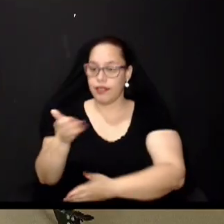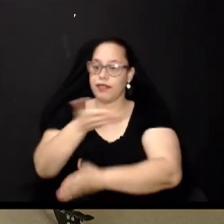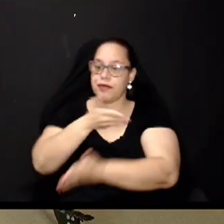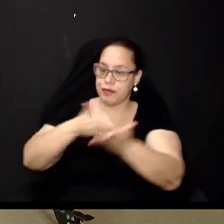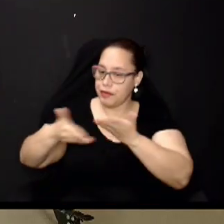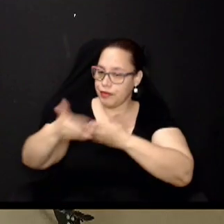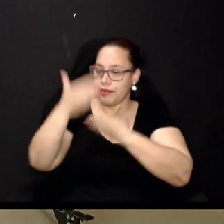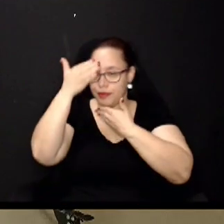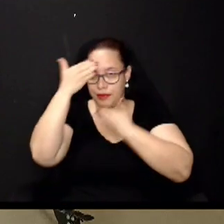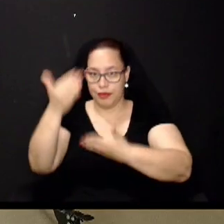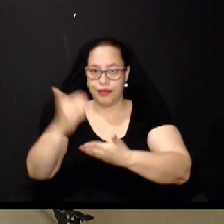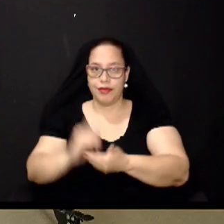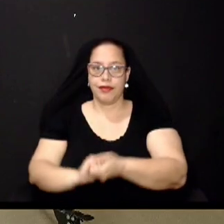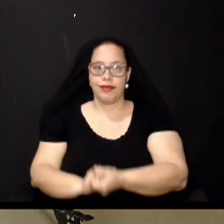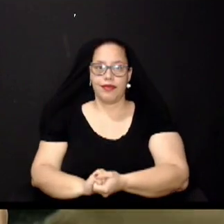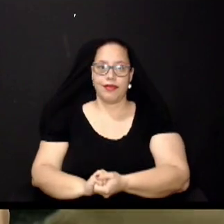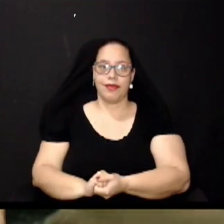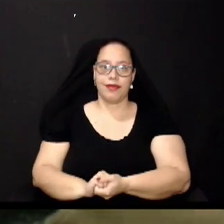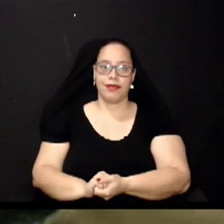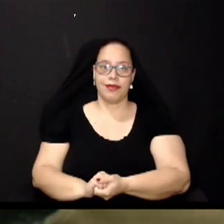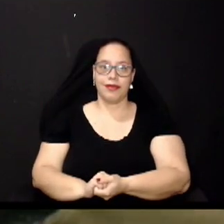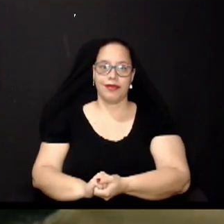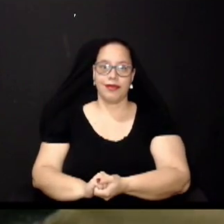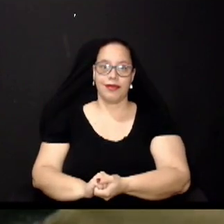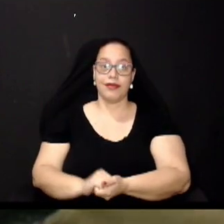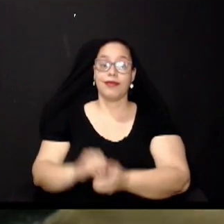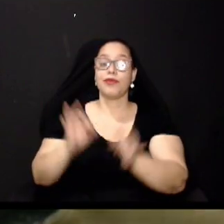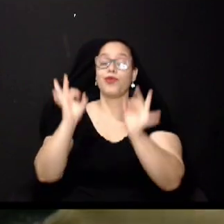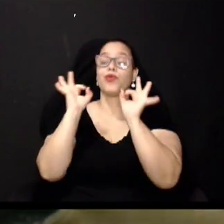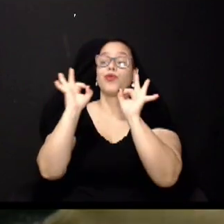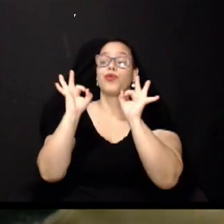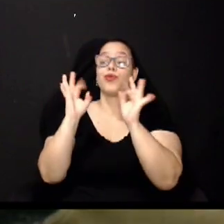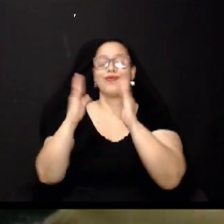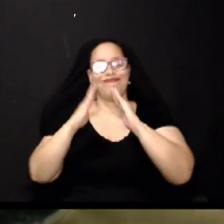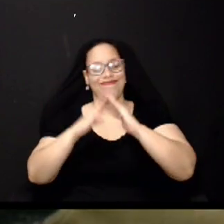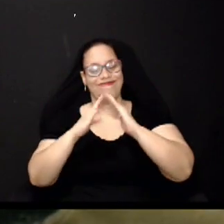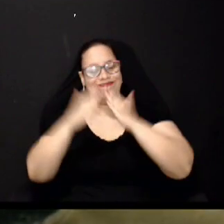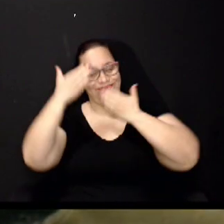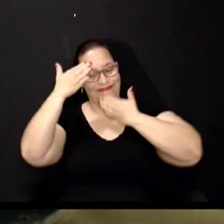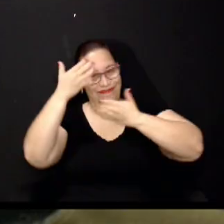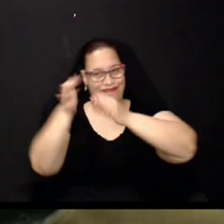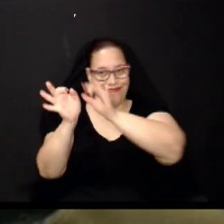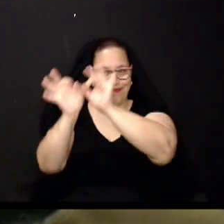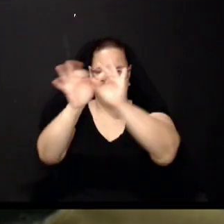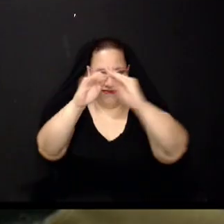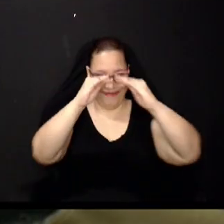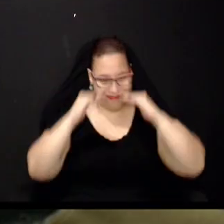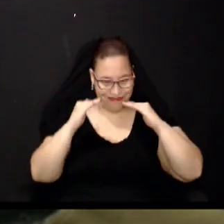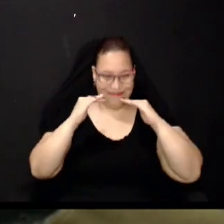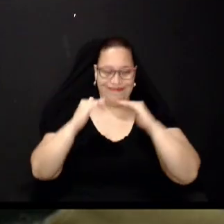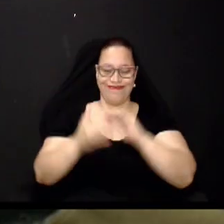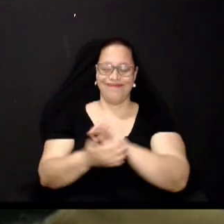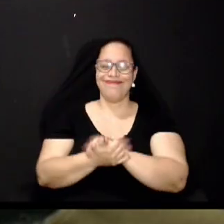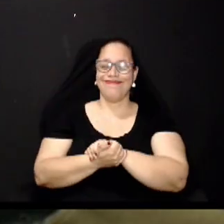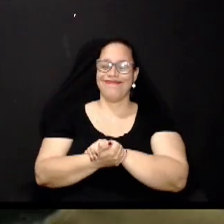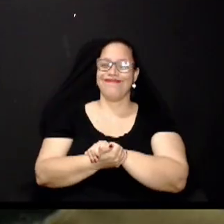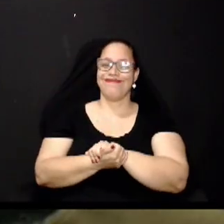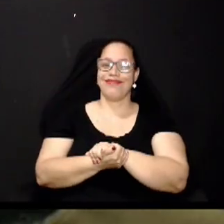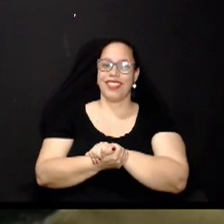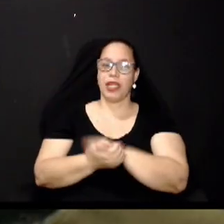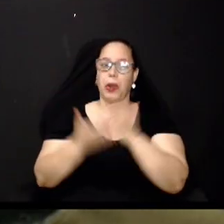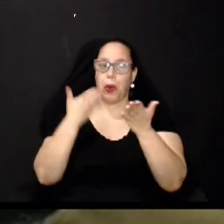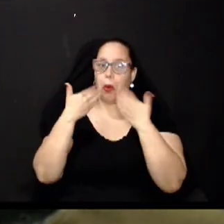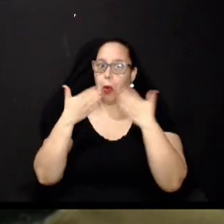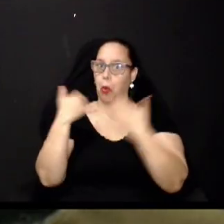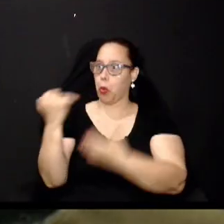gratidão. Eu que agradeço. Até logo. Maravilha! E você de casa, muito obrigada por estar conosco, né? Que bate-papo